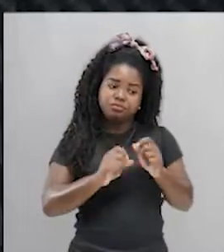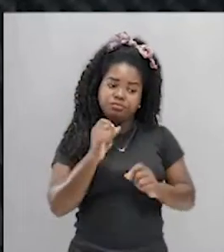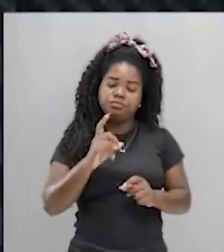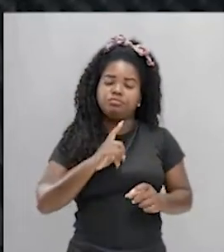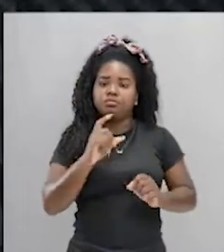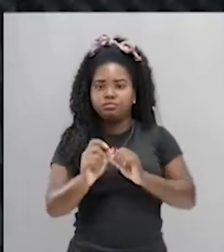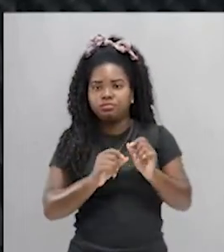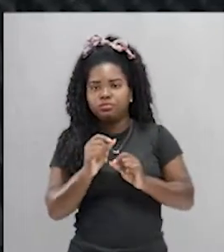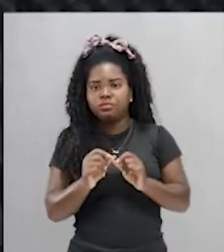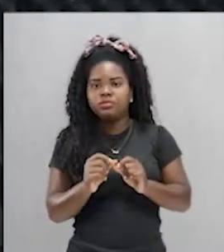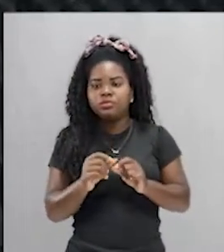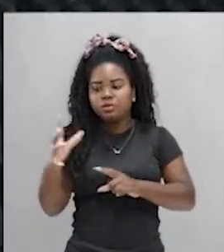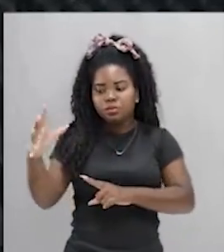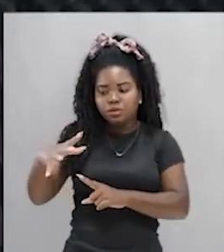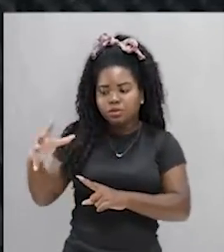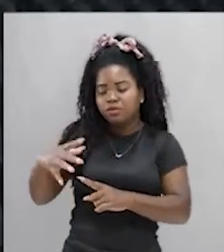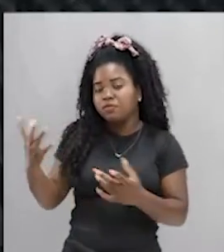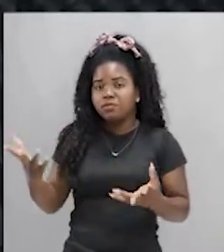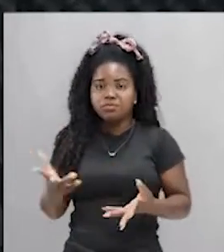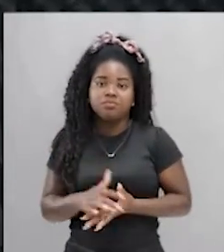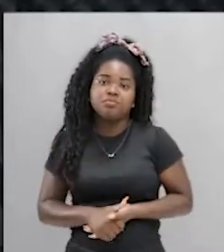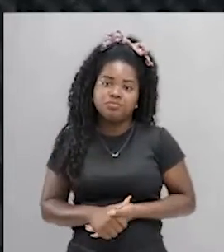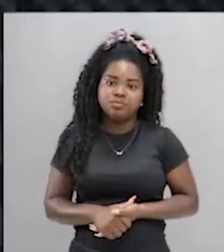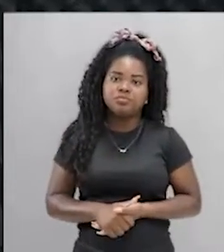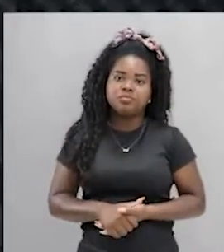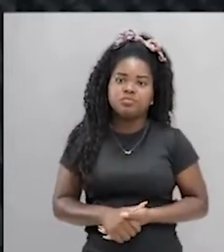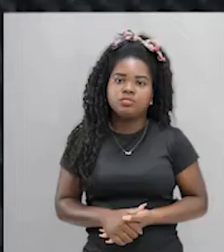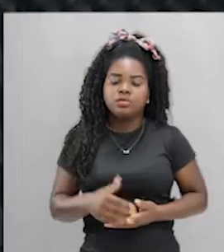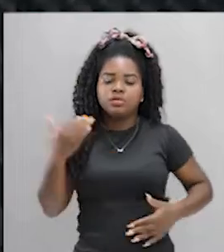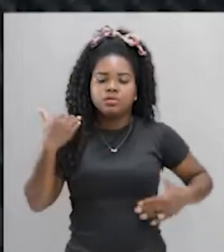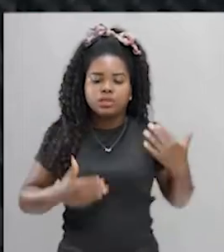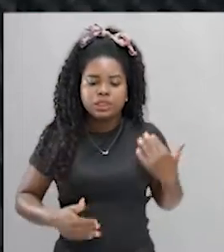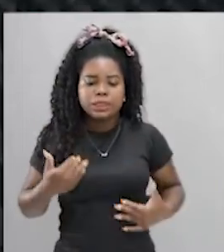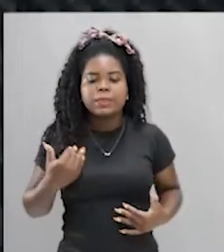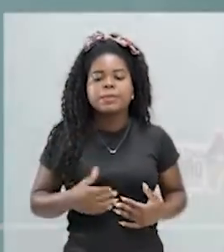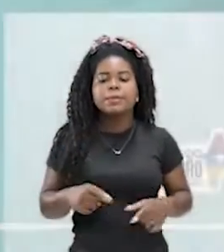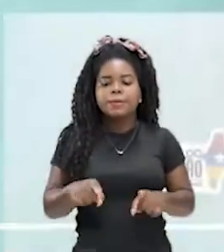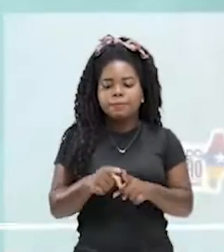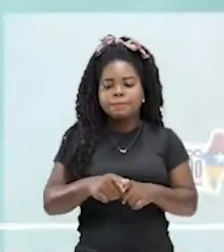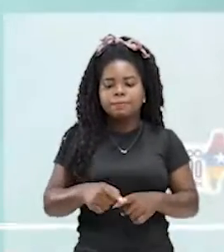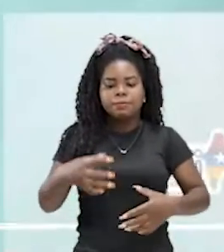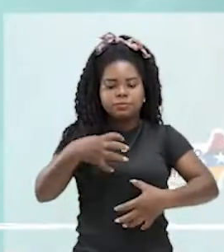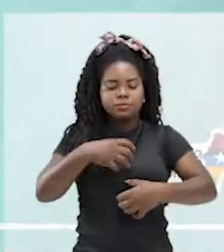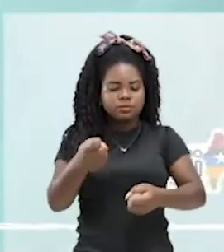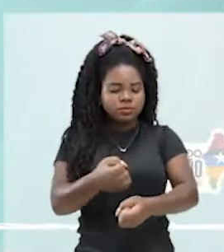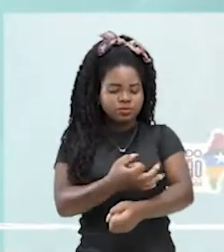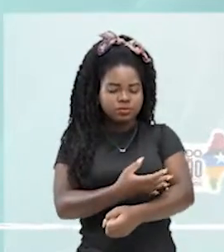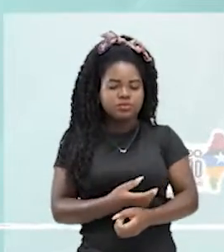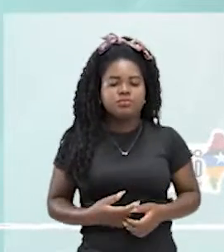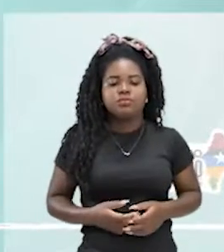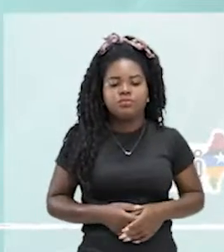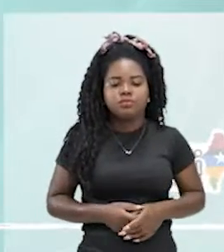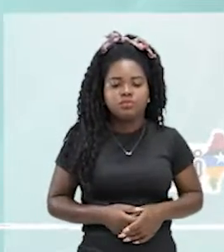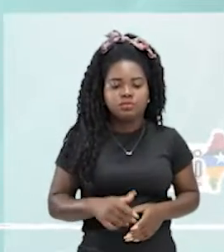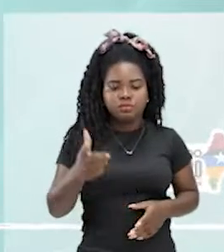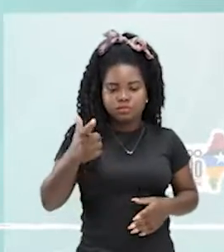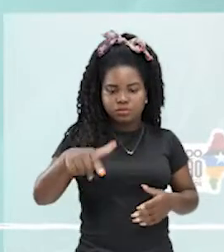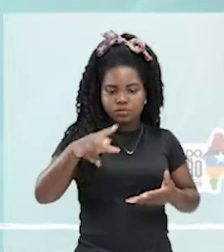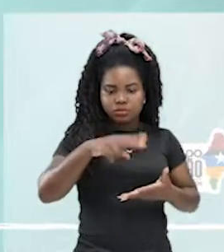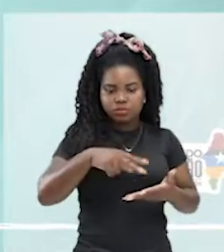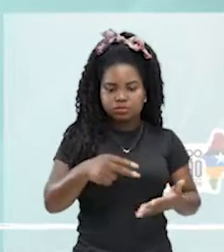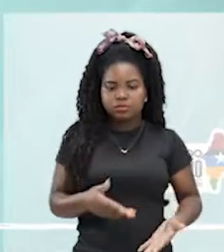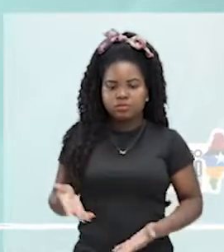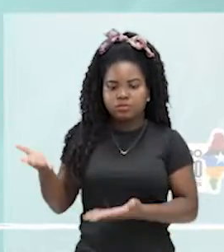embate gigantesco e muita crueldade, tanto física quanto emocional, entre outras coisas. Existem temas míticos universais que